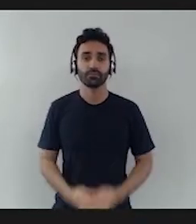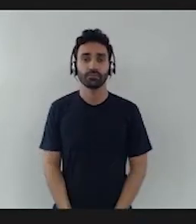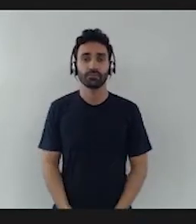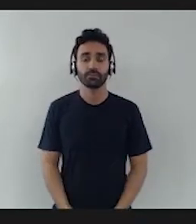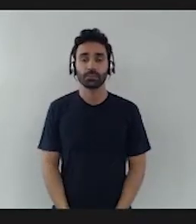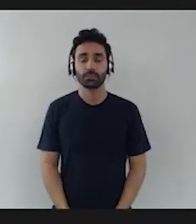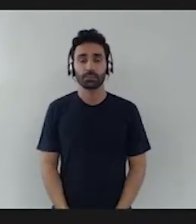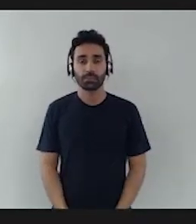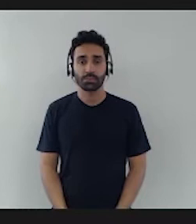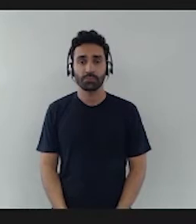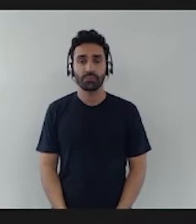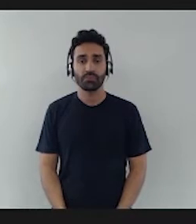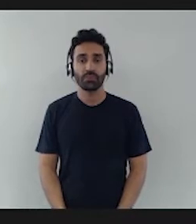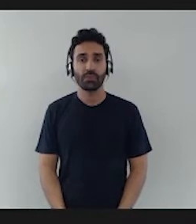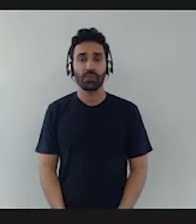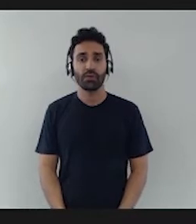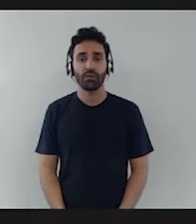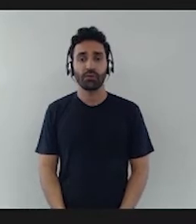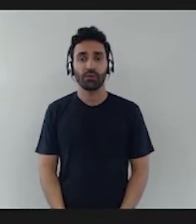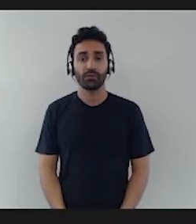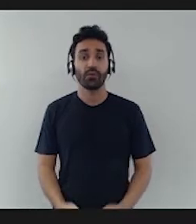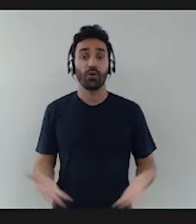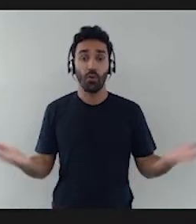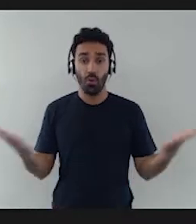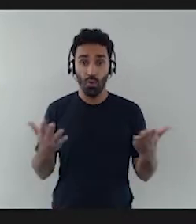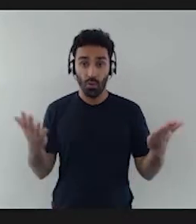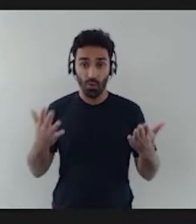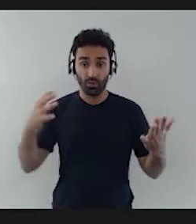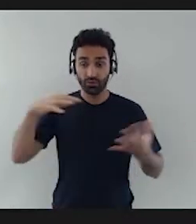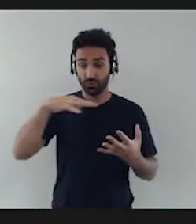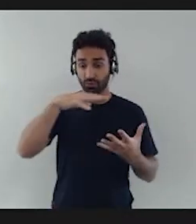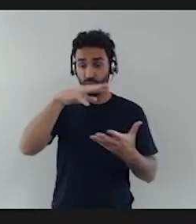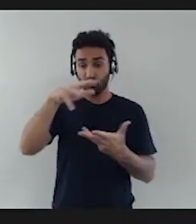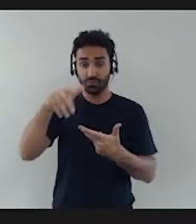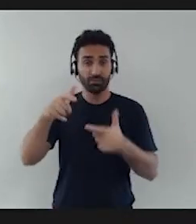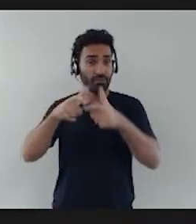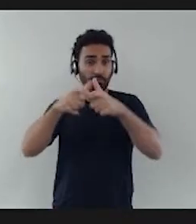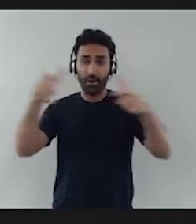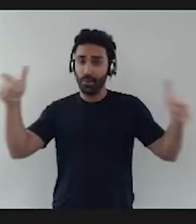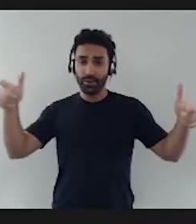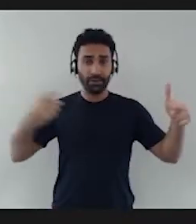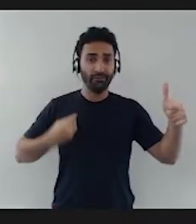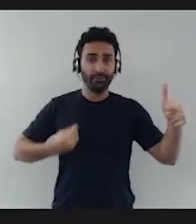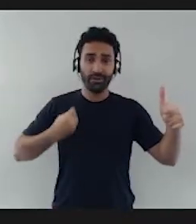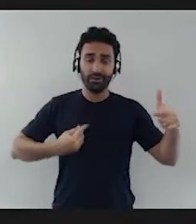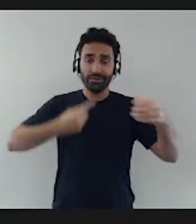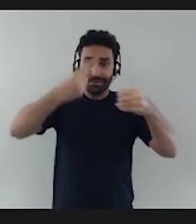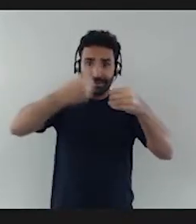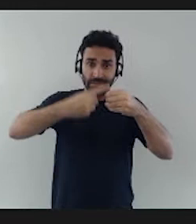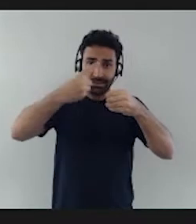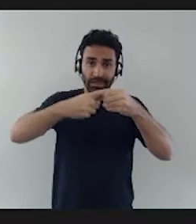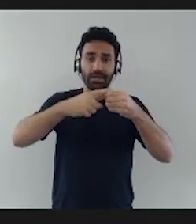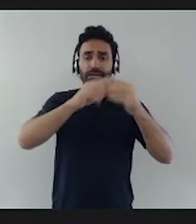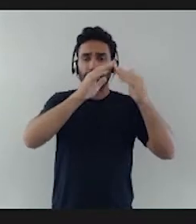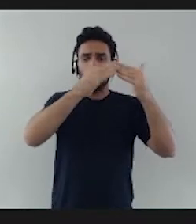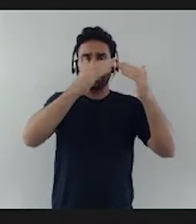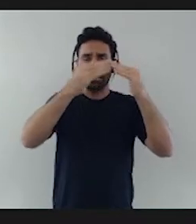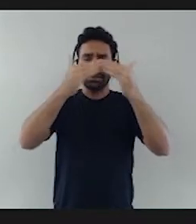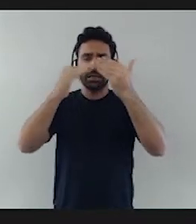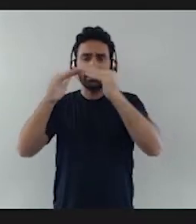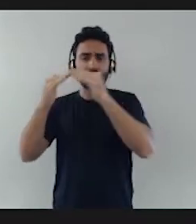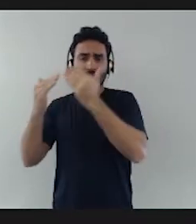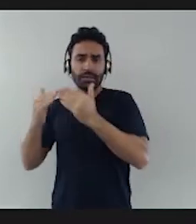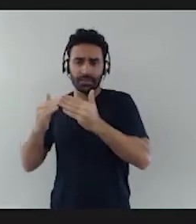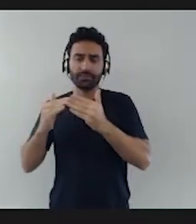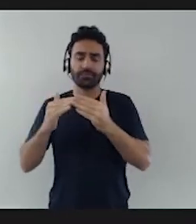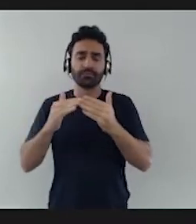O que nós temos hoje é um mundo que é urbano, tá? Nós vemos nesse gráfico aí ao lado esquerdo, que eu acho que é mais interessante,